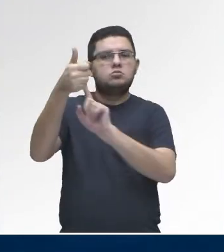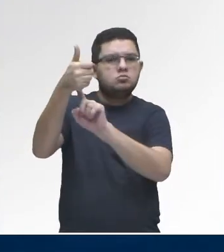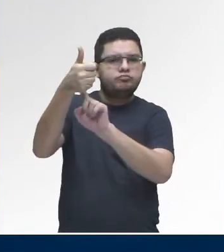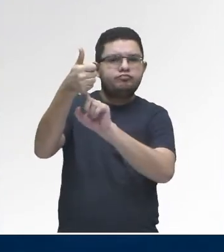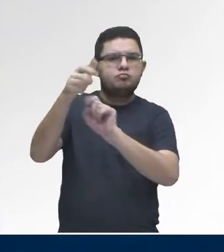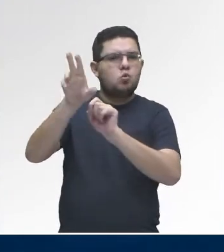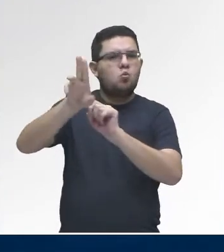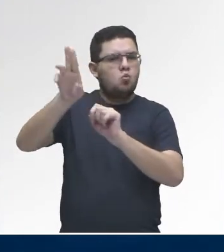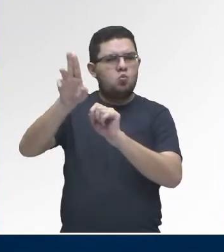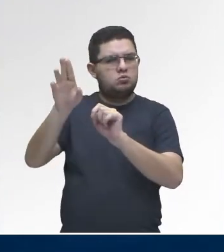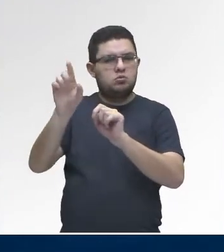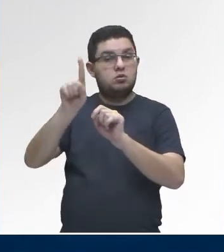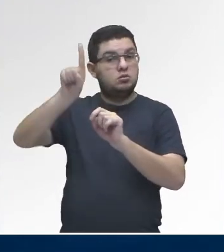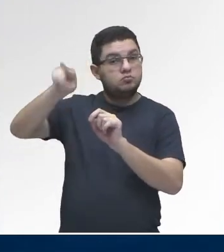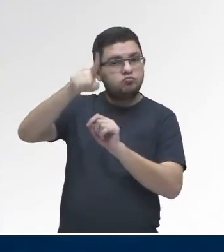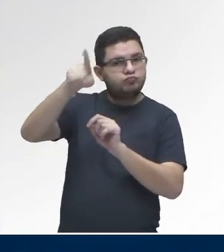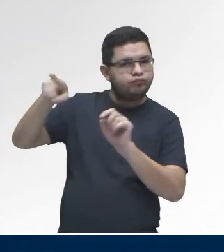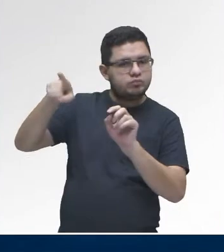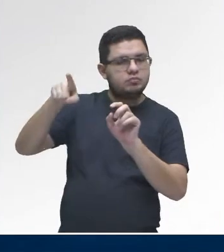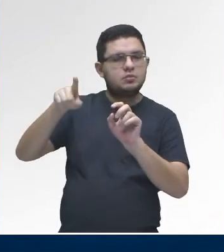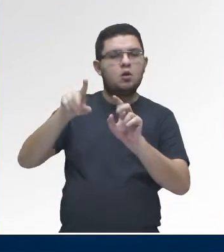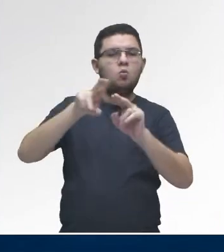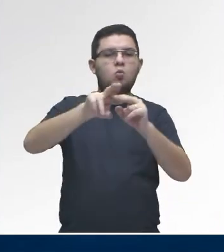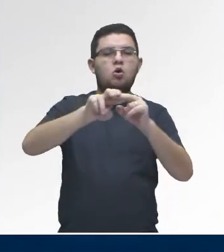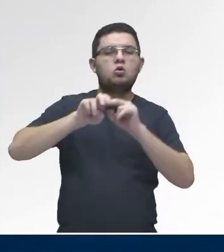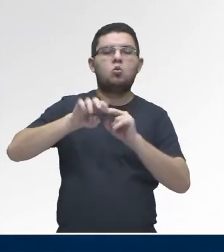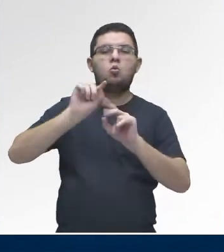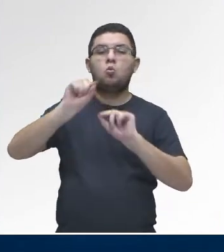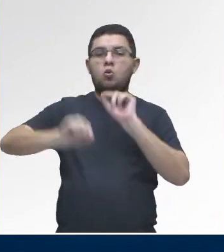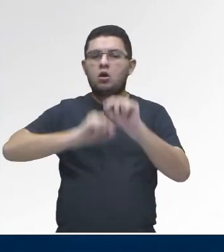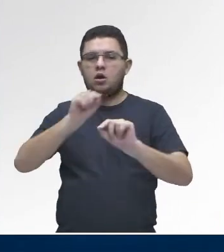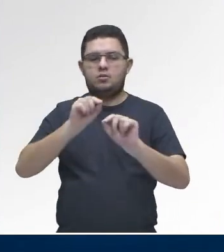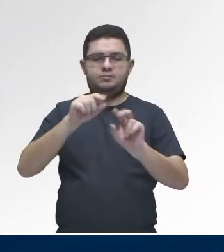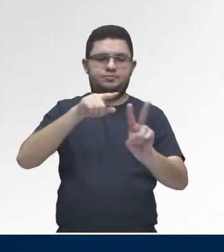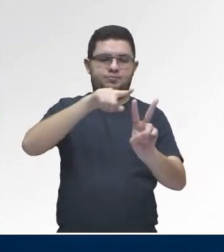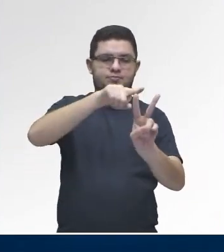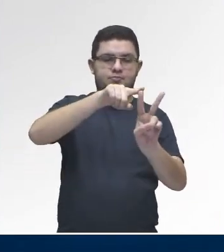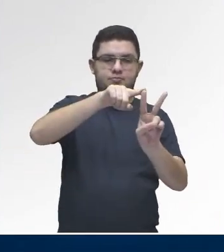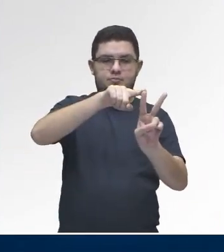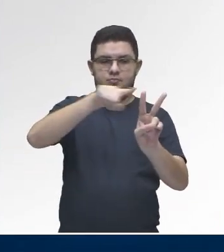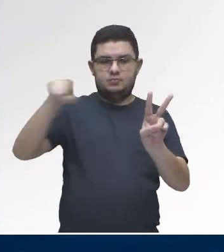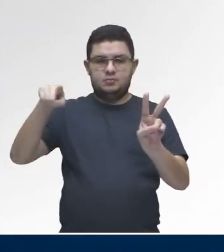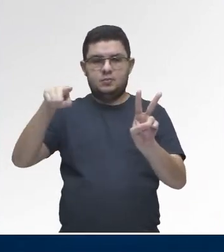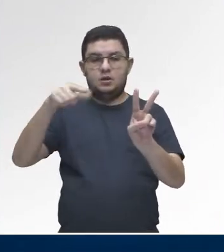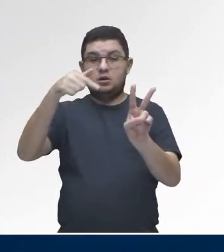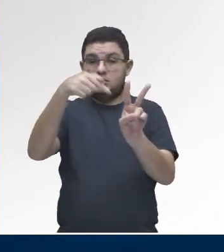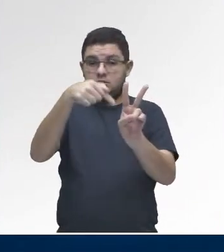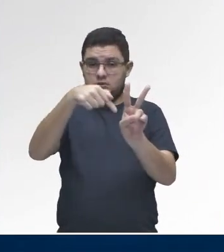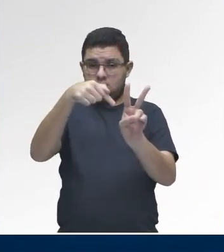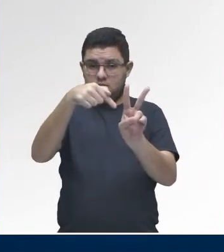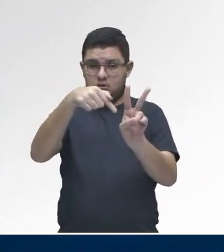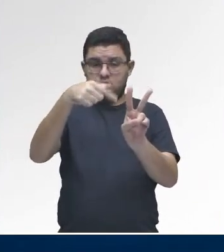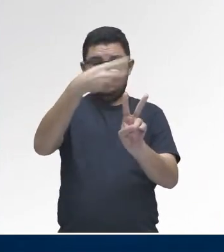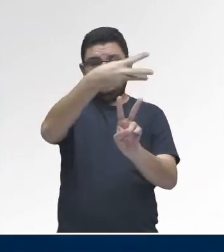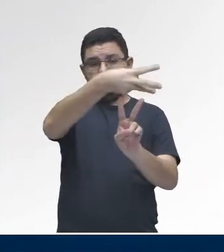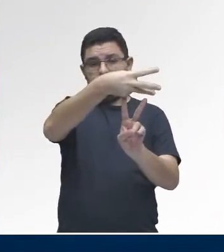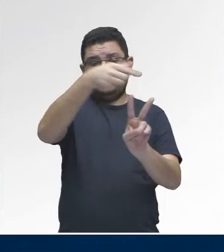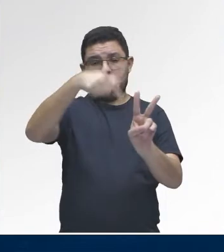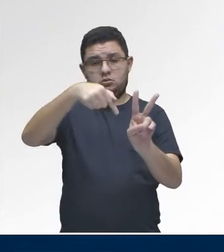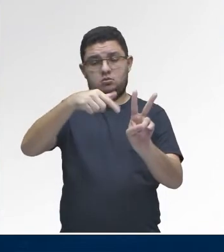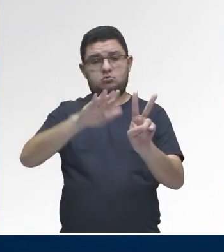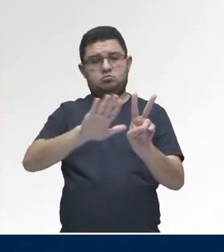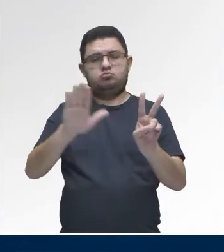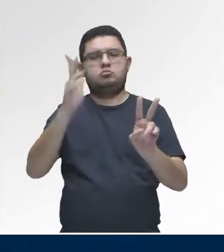3 e o radicando é 7 elevado a 1. Quando a gente tem um número elevado a 1, a gente não